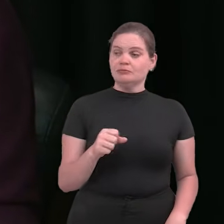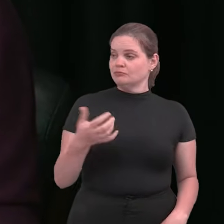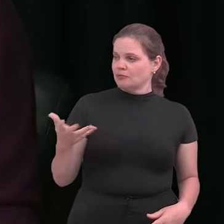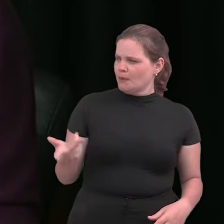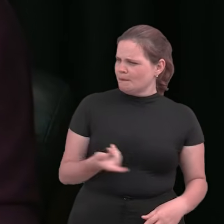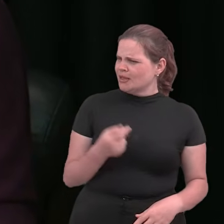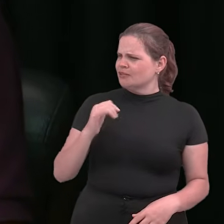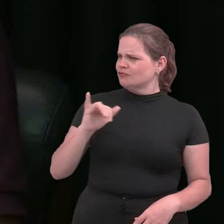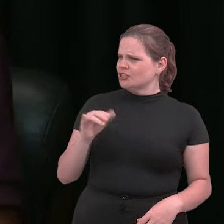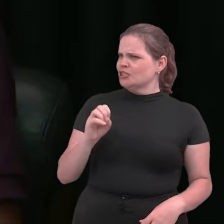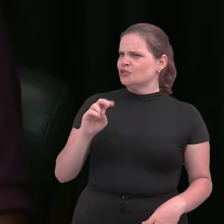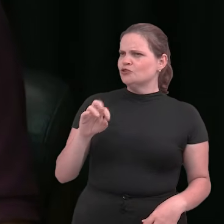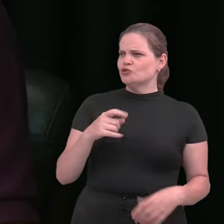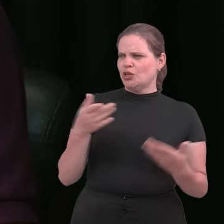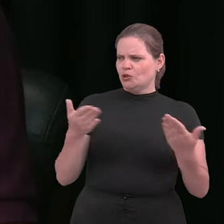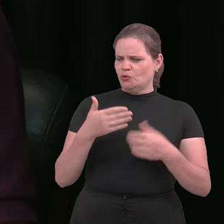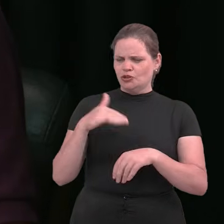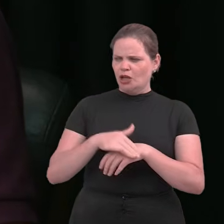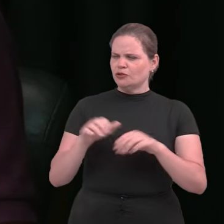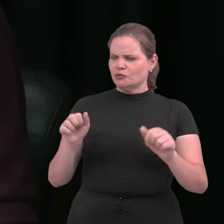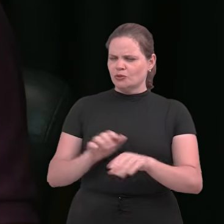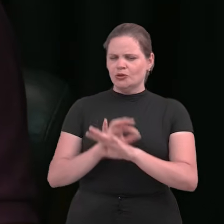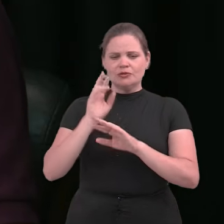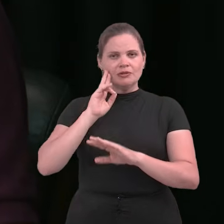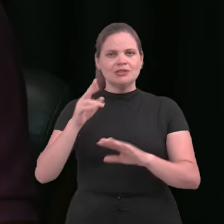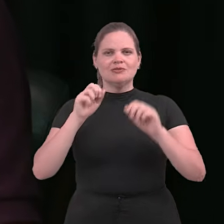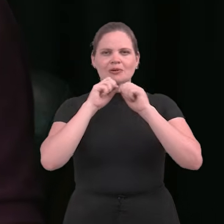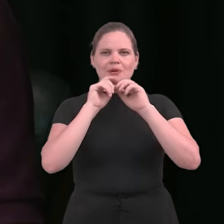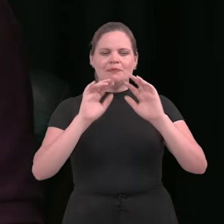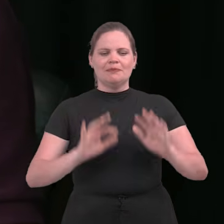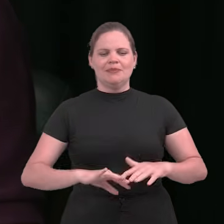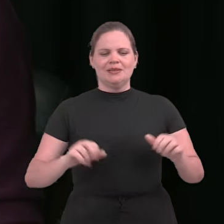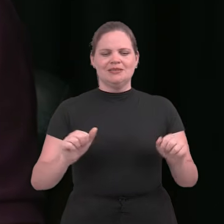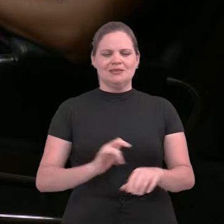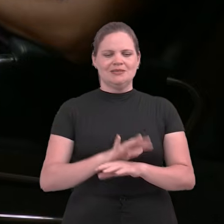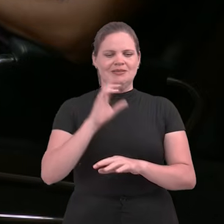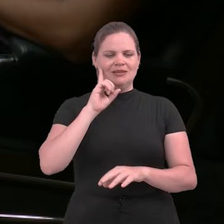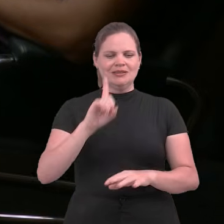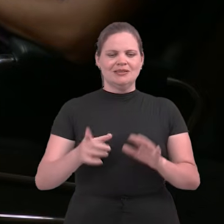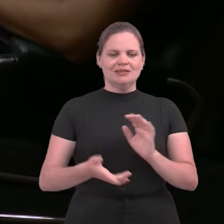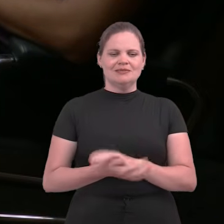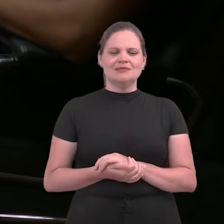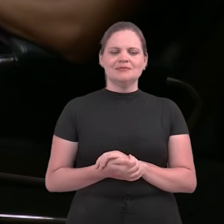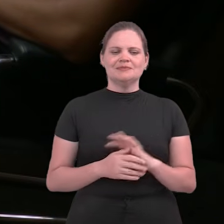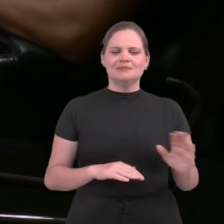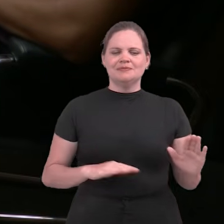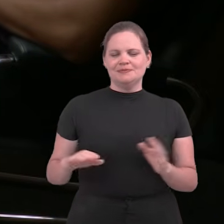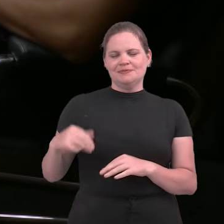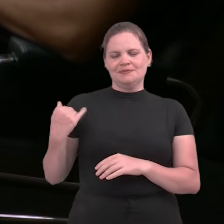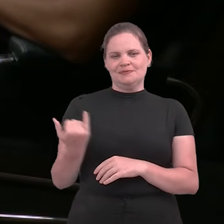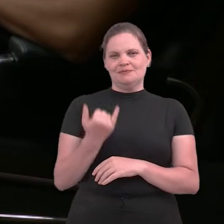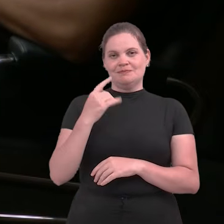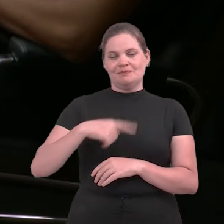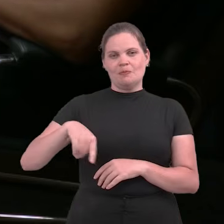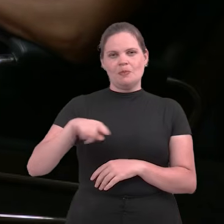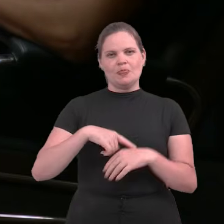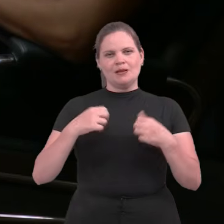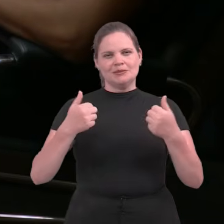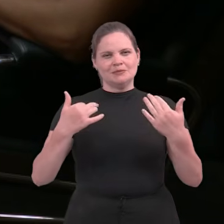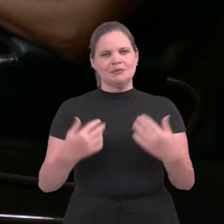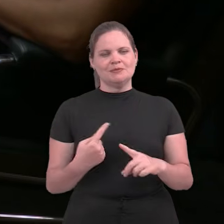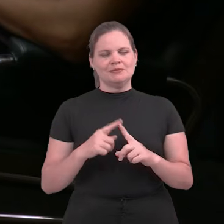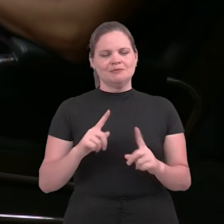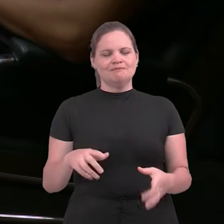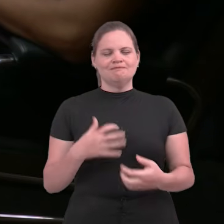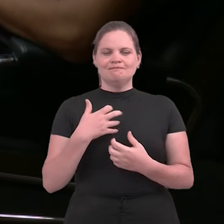José, vamos glorificar o Senhor hoje à noite. E foi uma bênção muito grande. Teve glorificação, né? Isso é muito importante a destacar, mas a gente fica